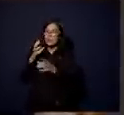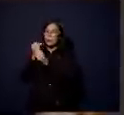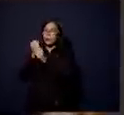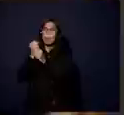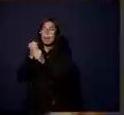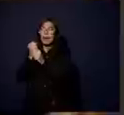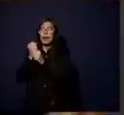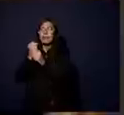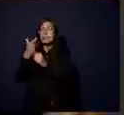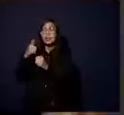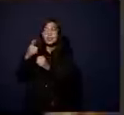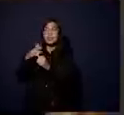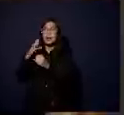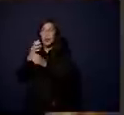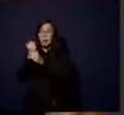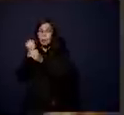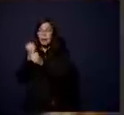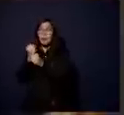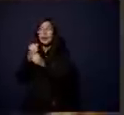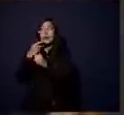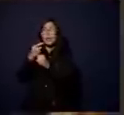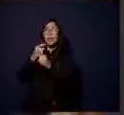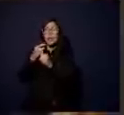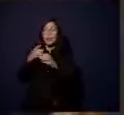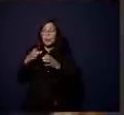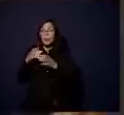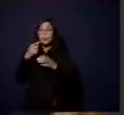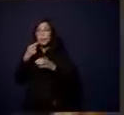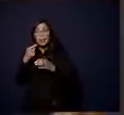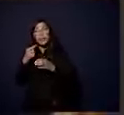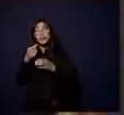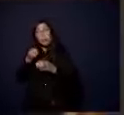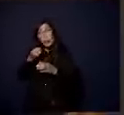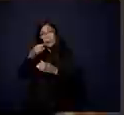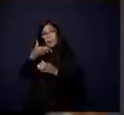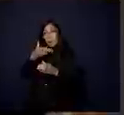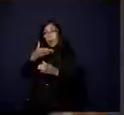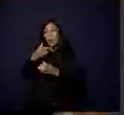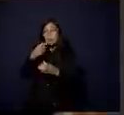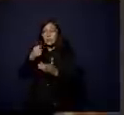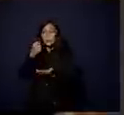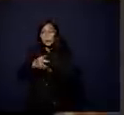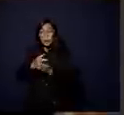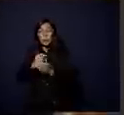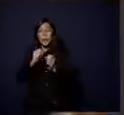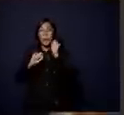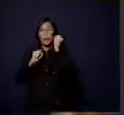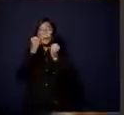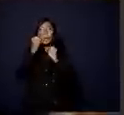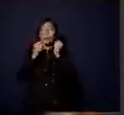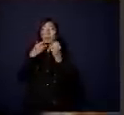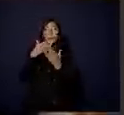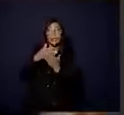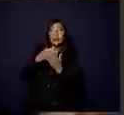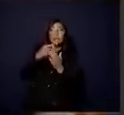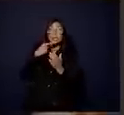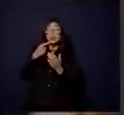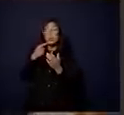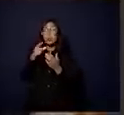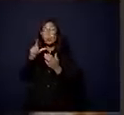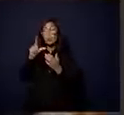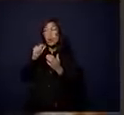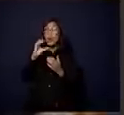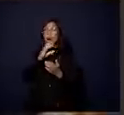plena e a não cumulatividade plena é importante inclusive para zonerar um investimento porque se você compra uma máquina ela vem tributada se recupera o